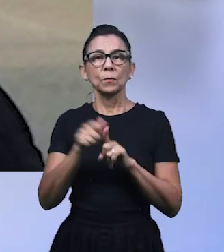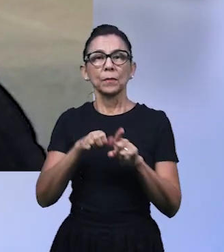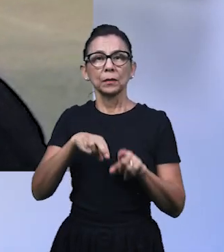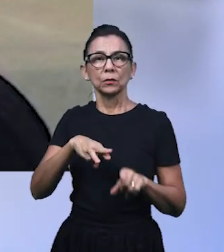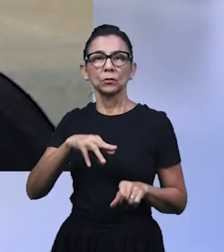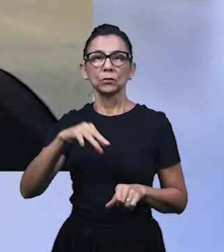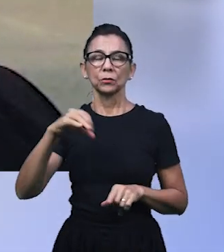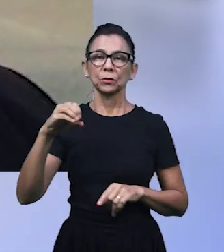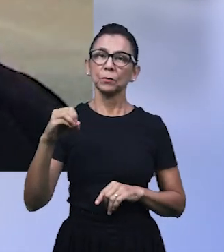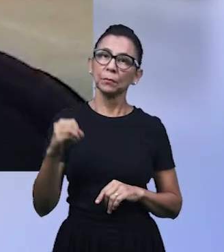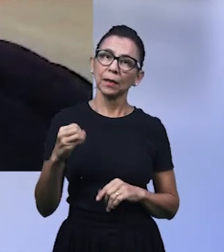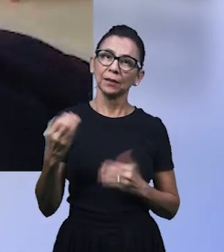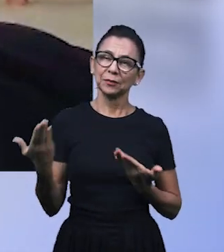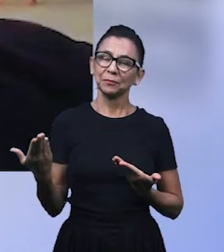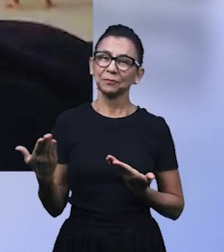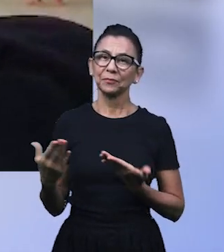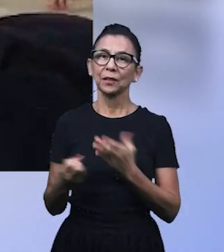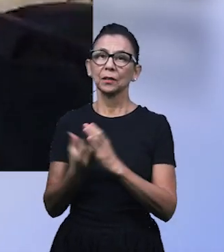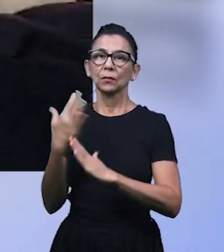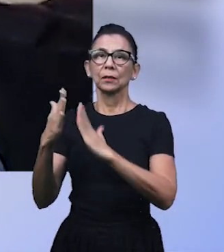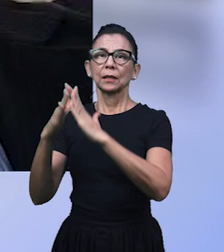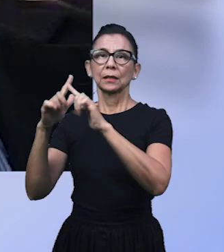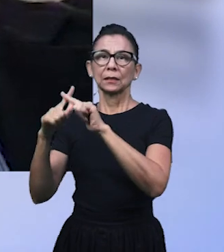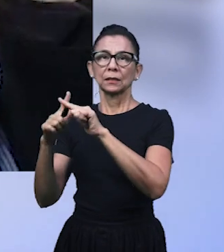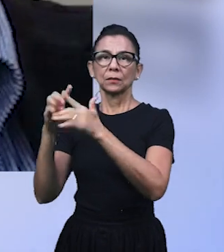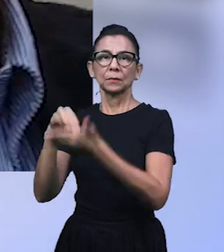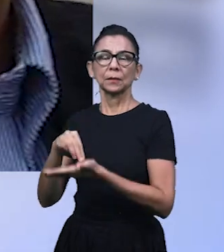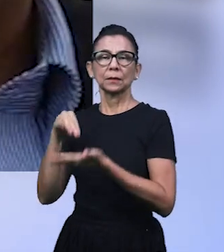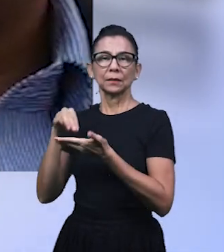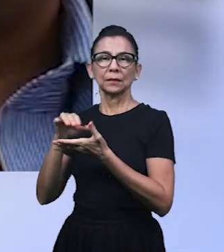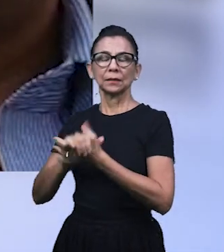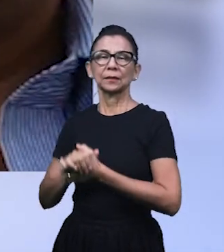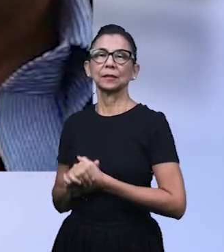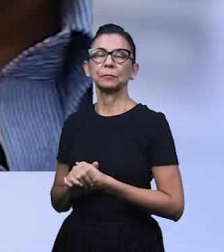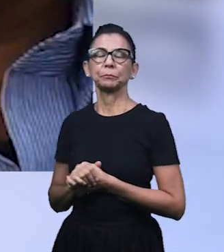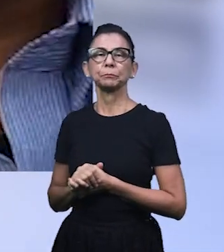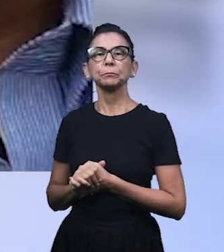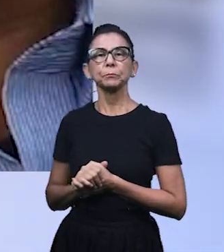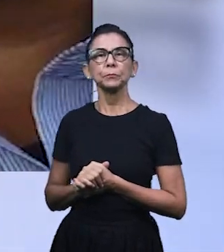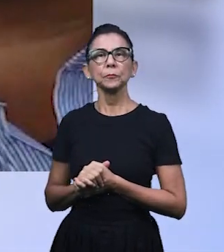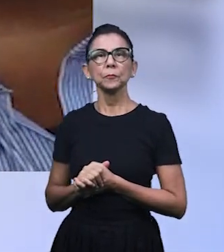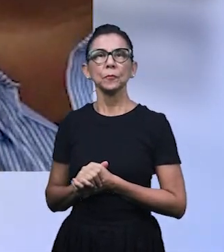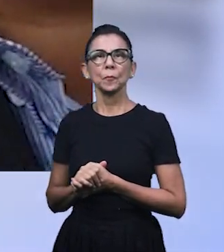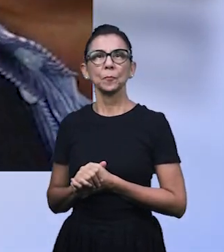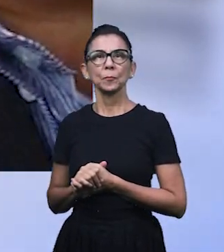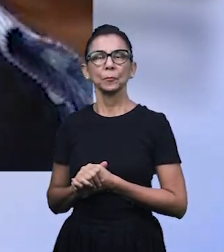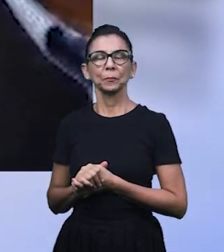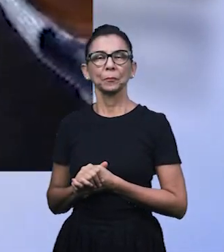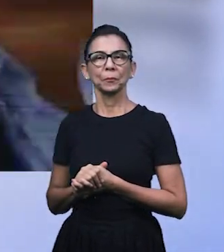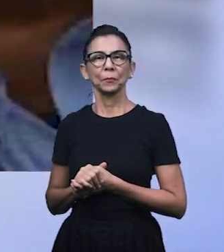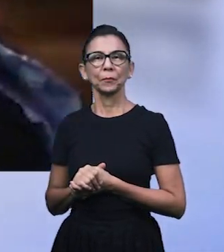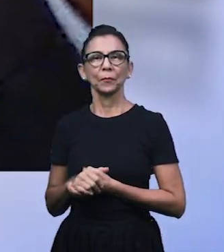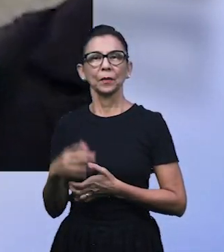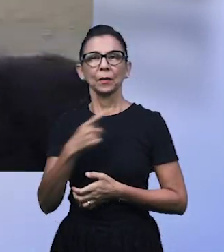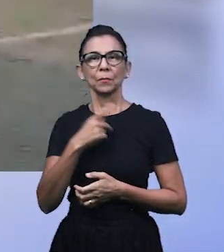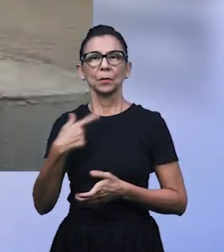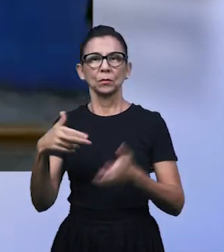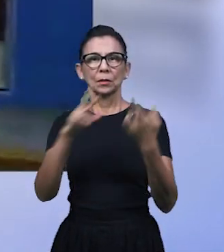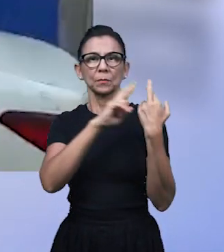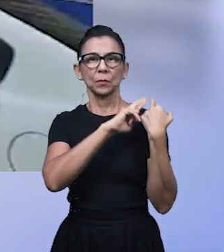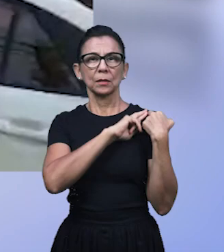da igreja aqui na cidade de Casa Grande. Vou passar a palavra aqui ao pastor Newton, que é o responsável pela obra aqui no